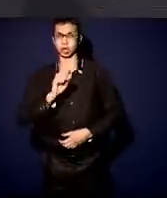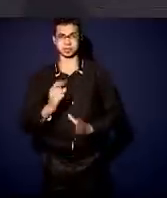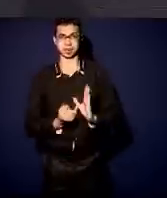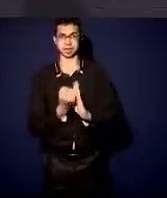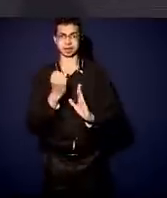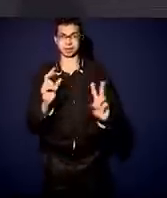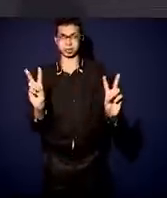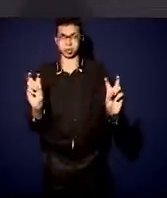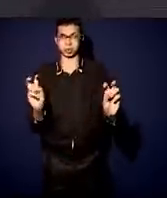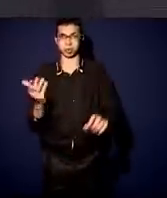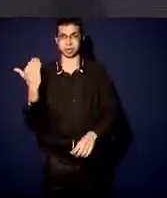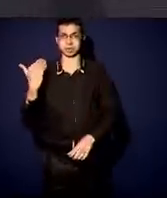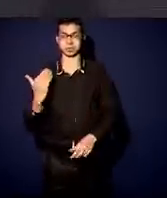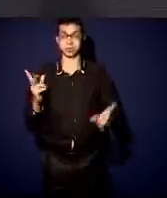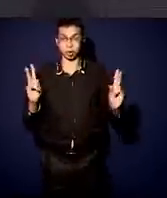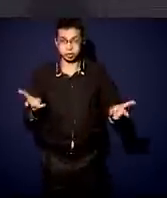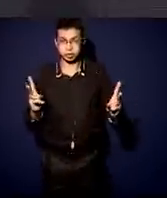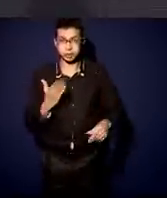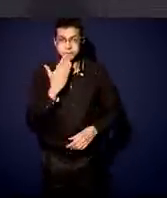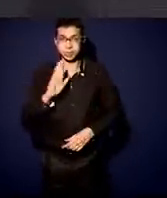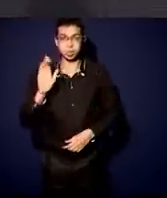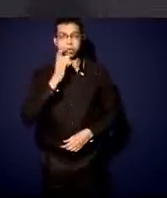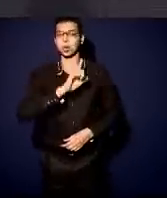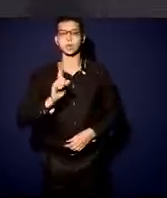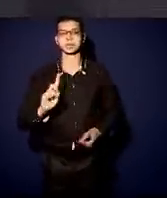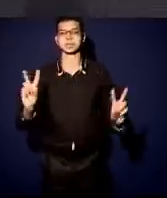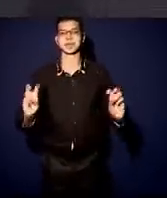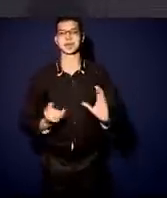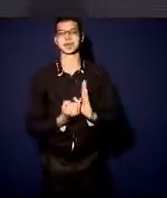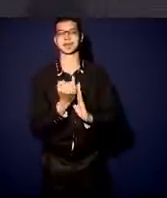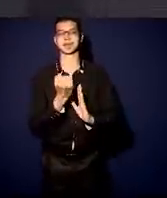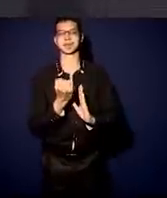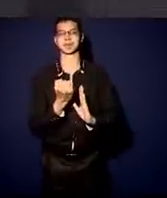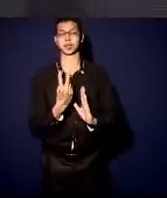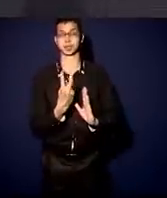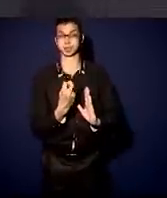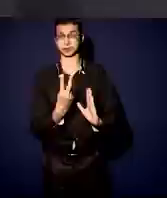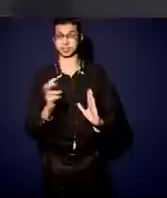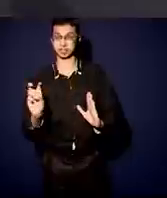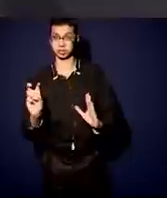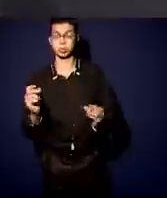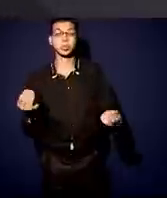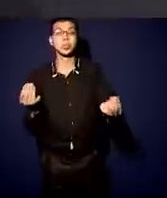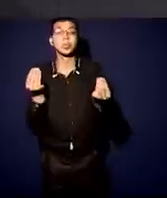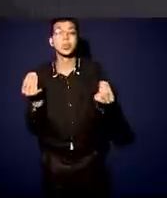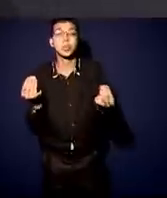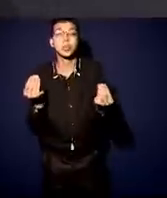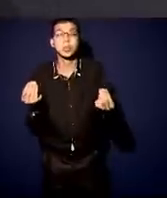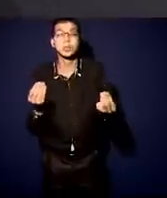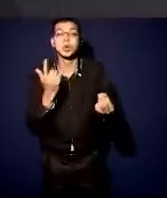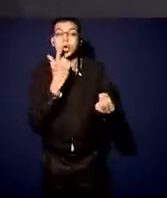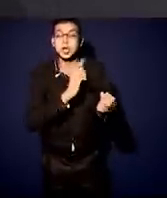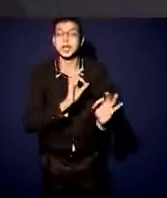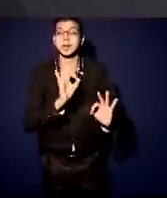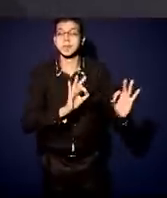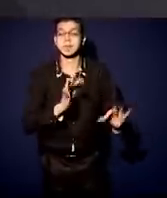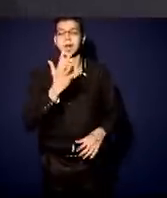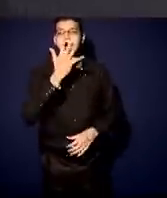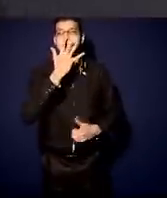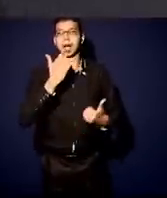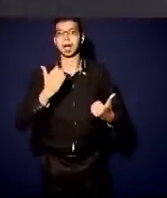inflação ou manter a promessa que a gente fez sobre a inflação para 2025 como é que a gente vai ter um plano incrível